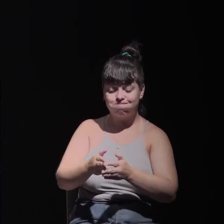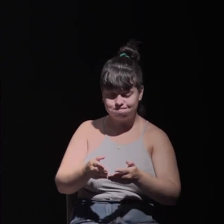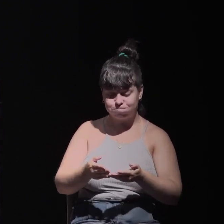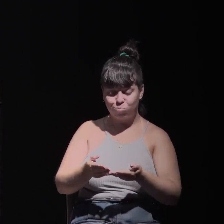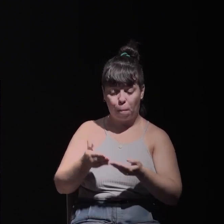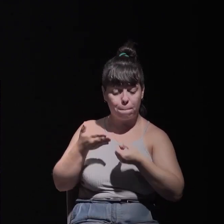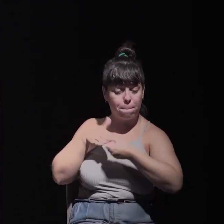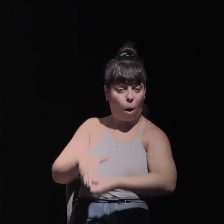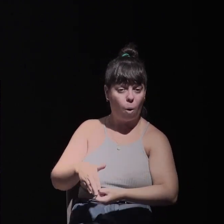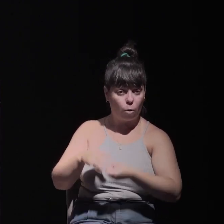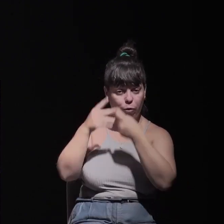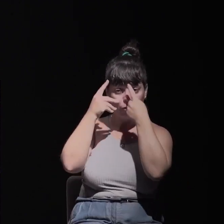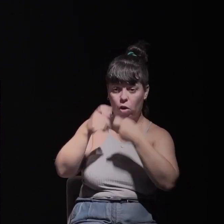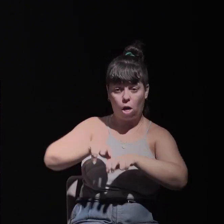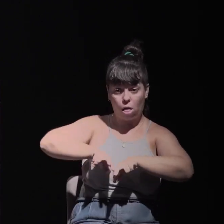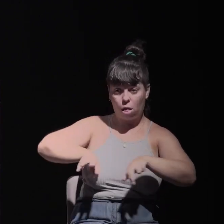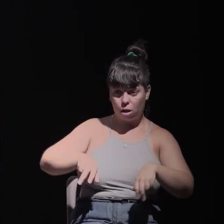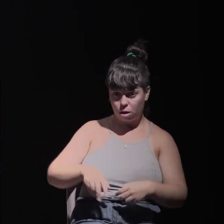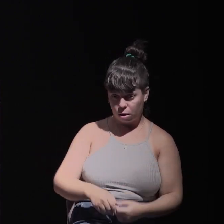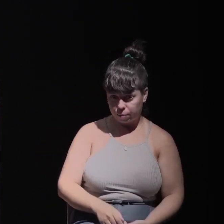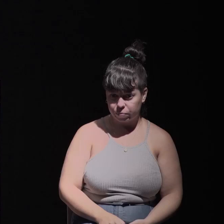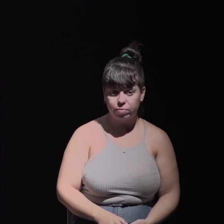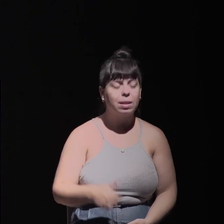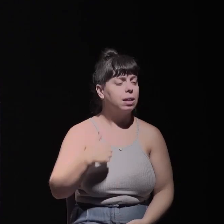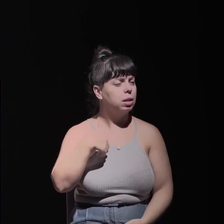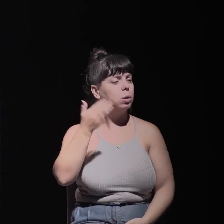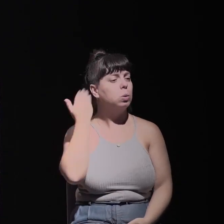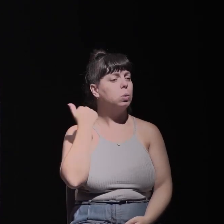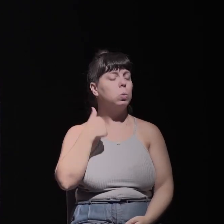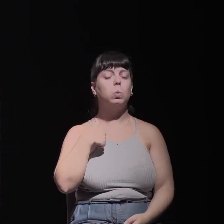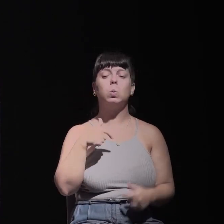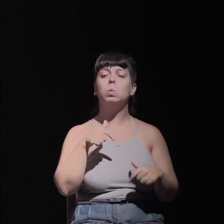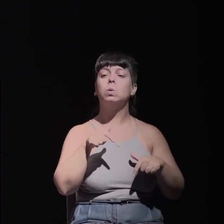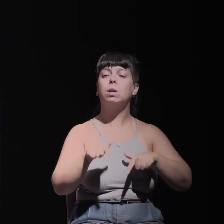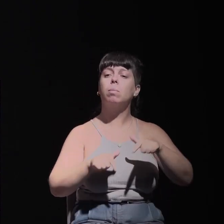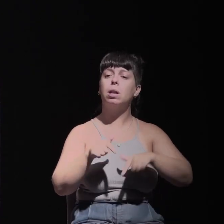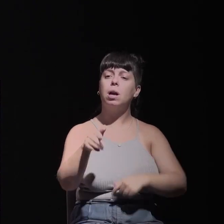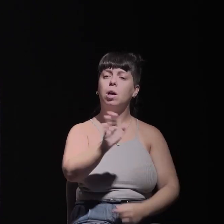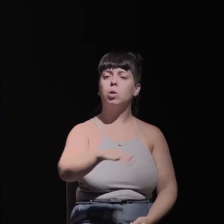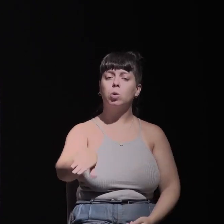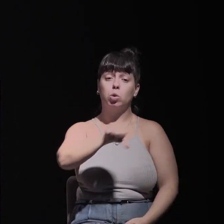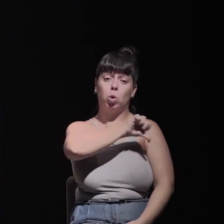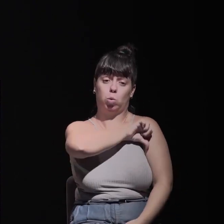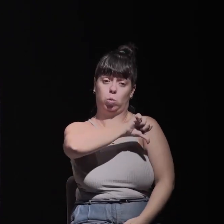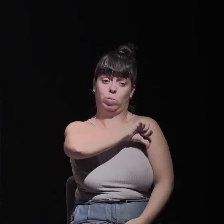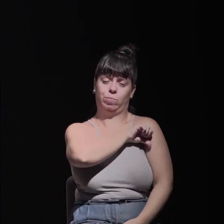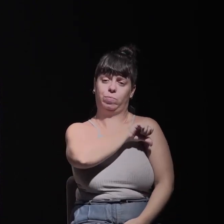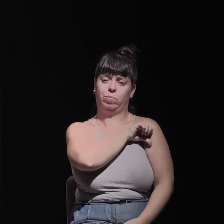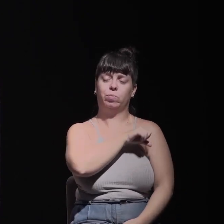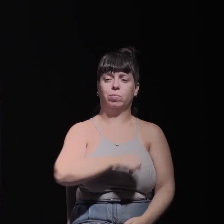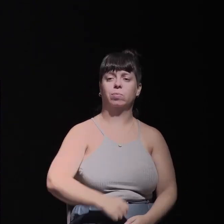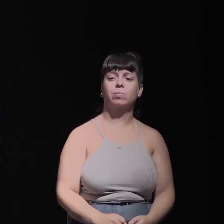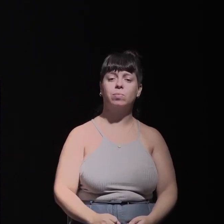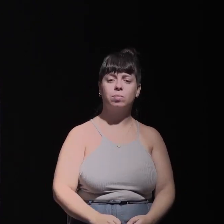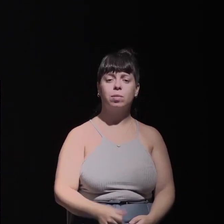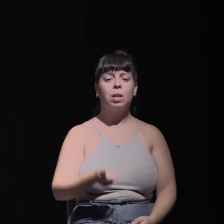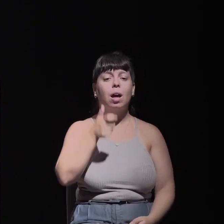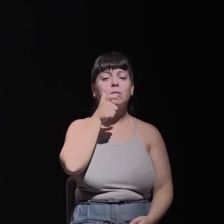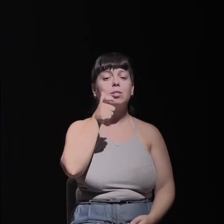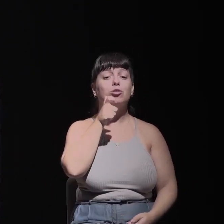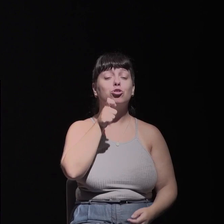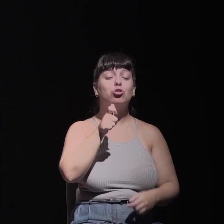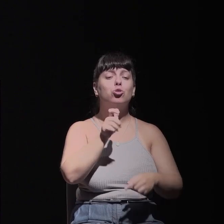tudo mais. Eu, uma vez, trabalhando com os alunos do 9º ano, passei para eles a gente assistiu